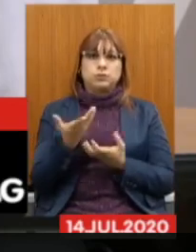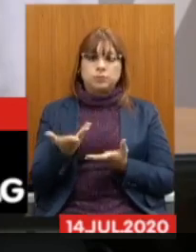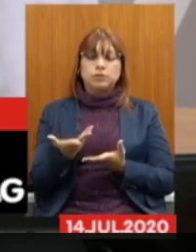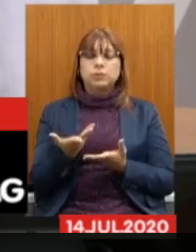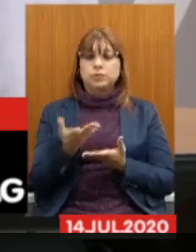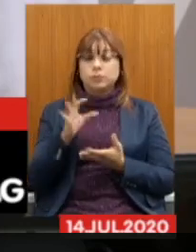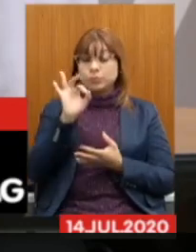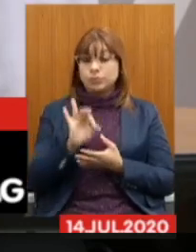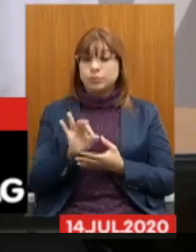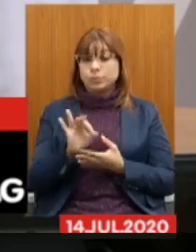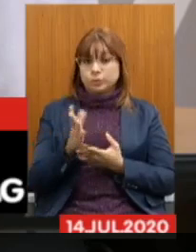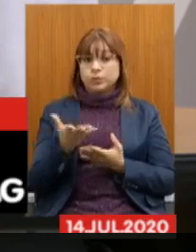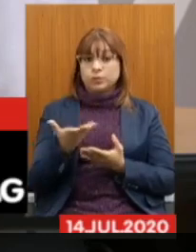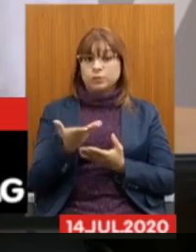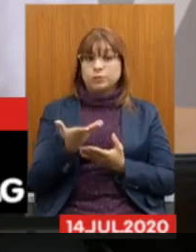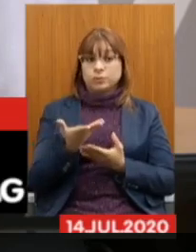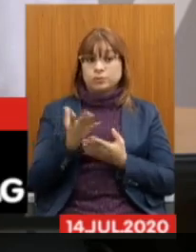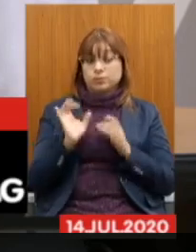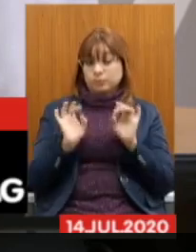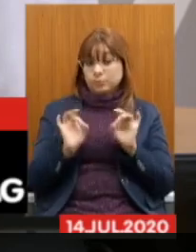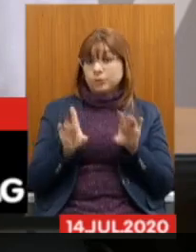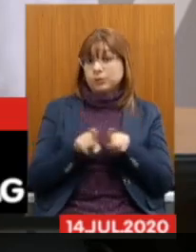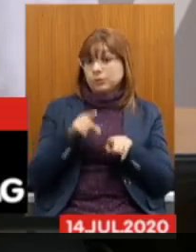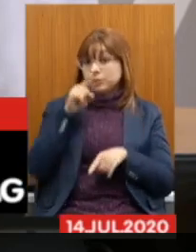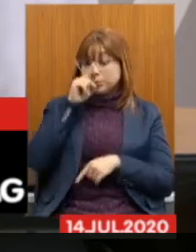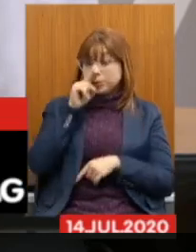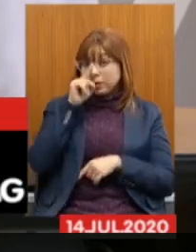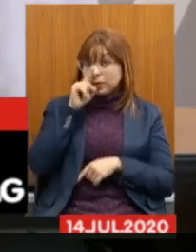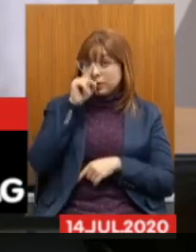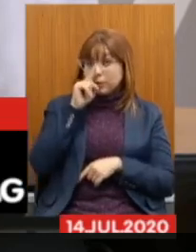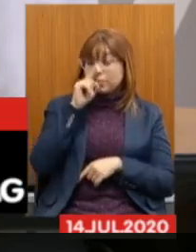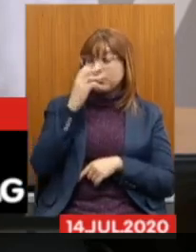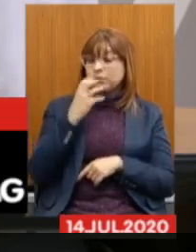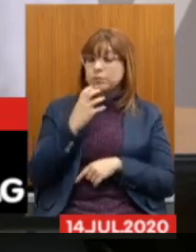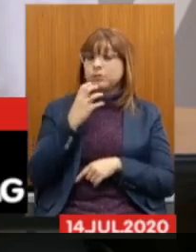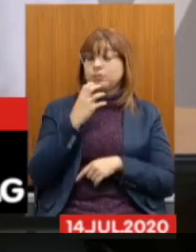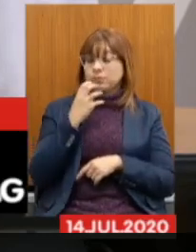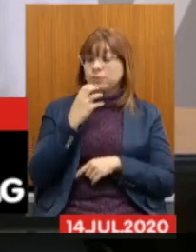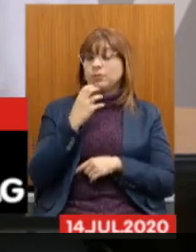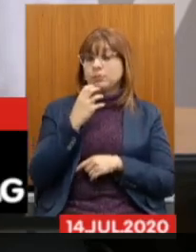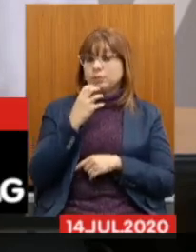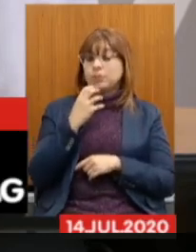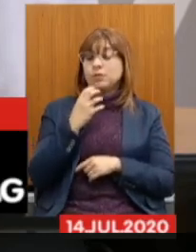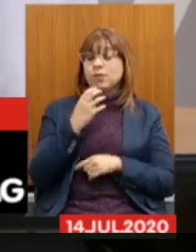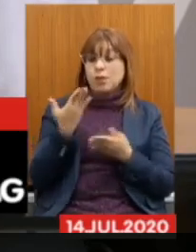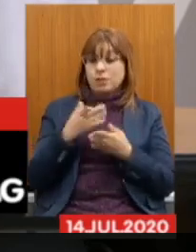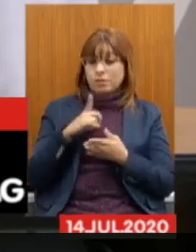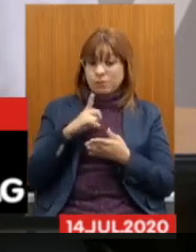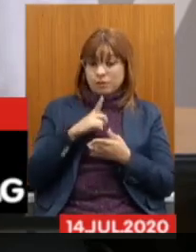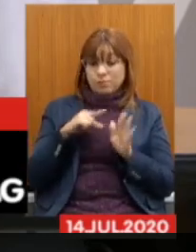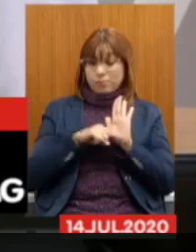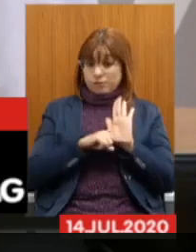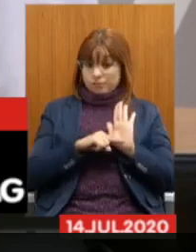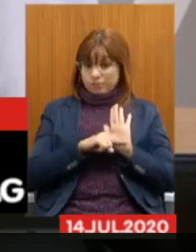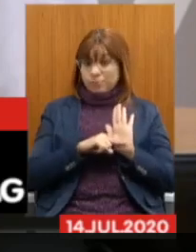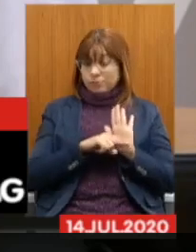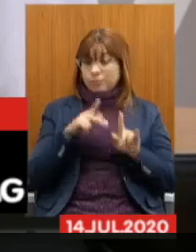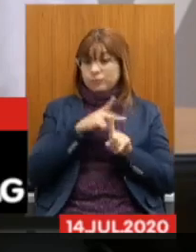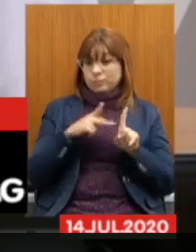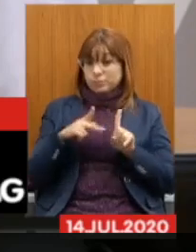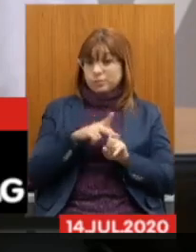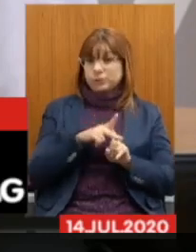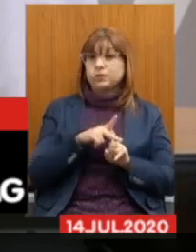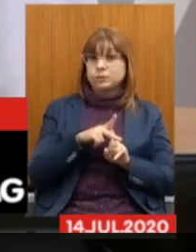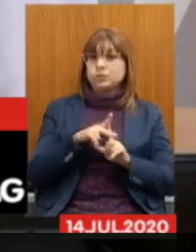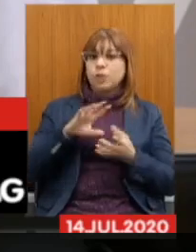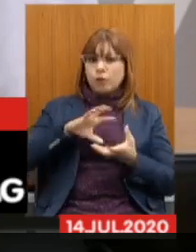o problema também é grave. Estamos, como sabem, excelências, diante de um déficit previdenciário e a reforma